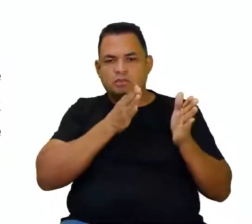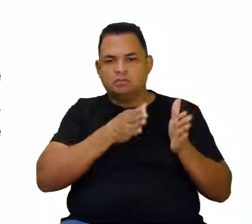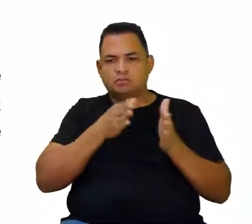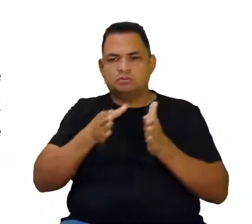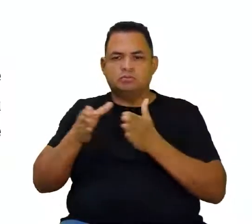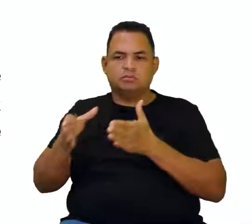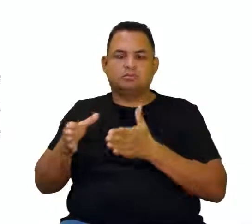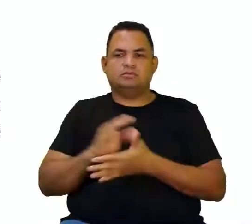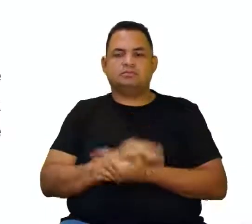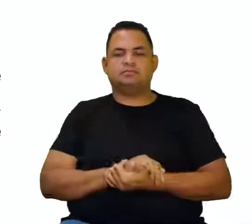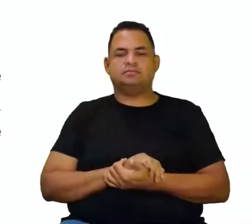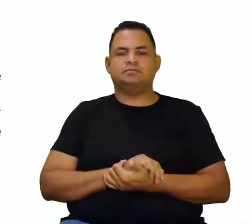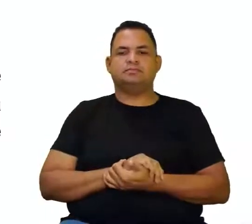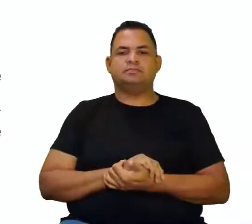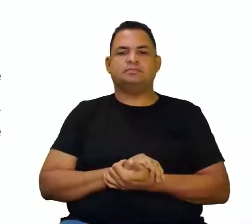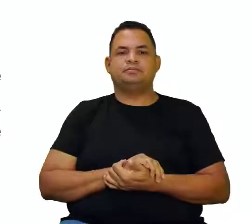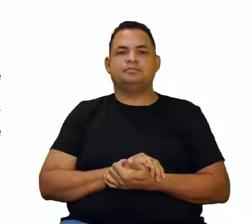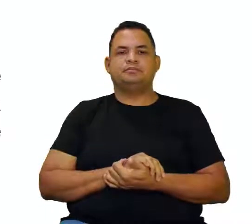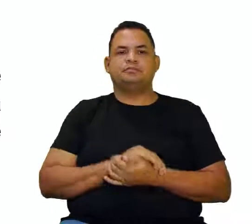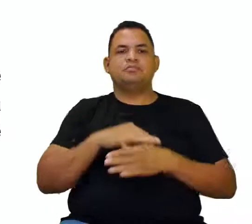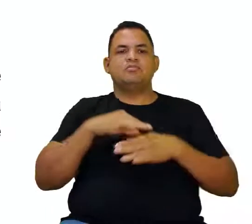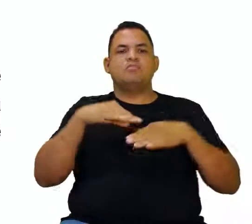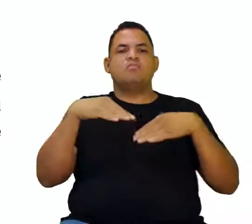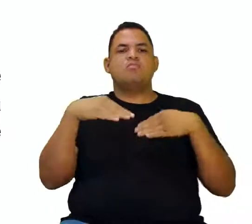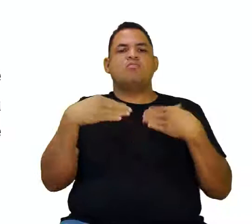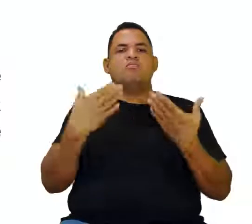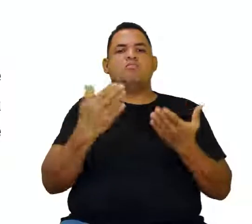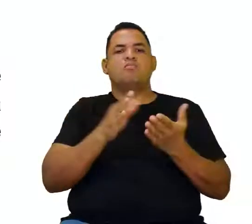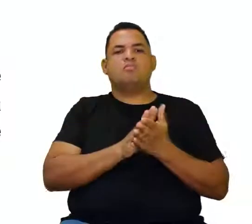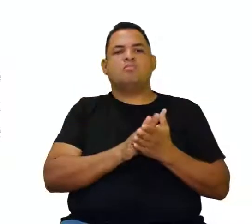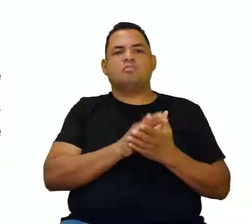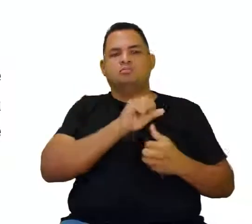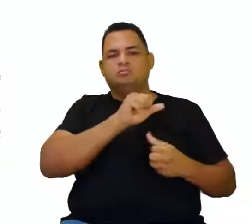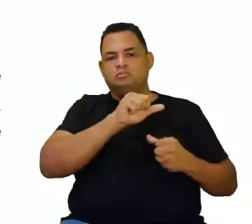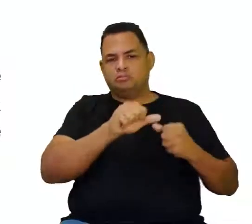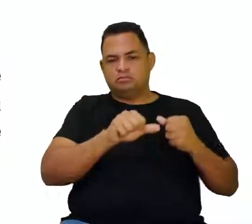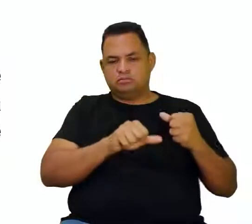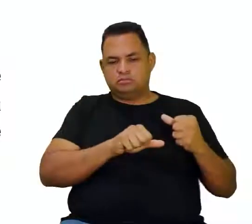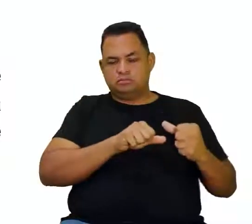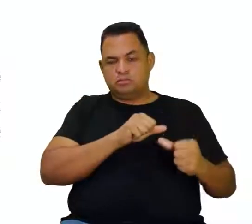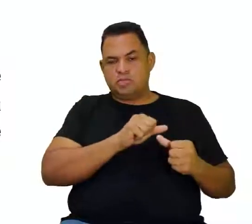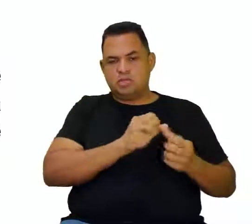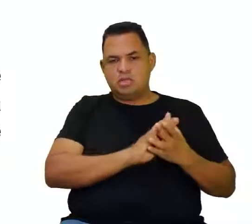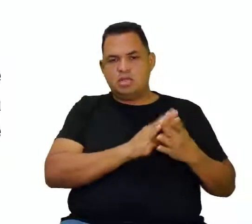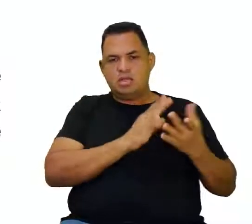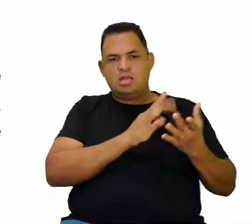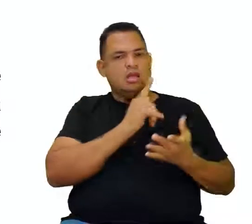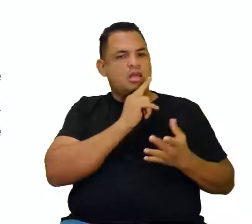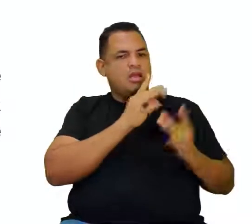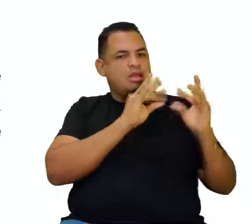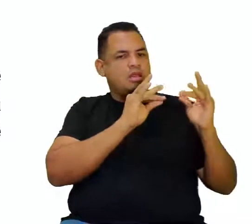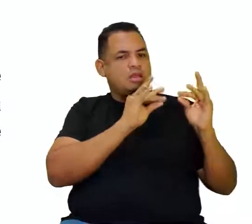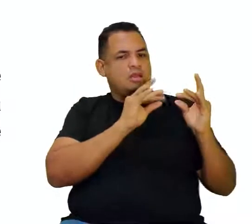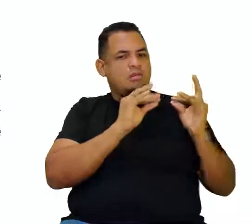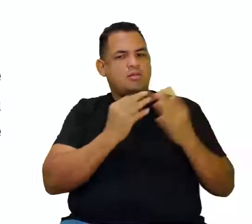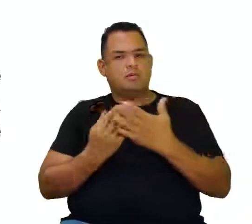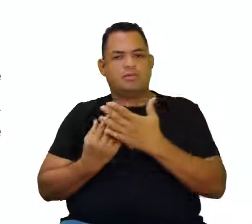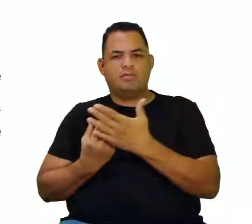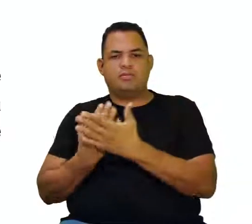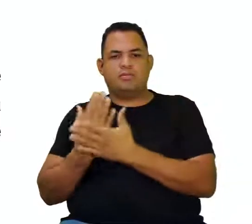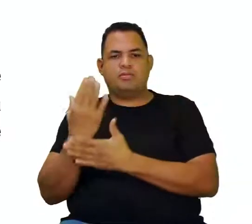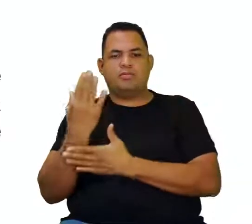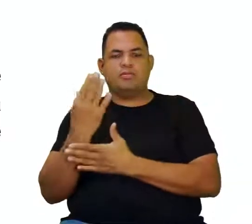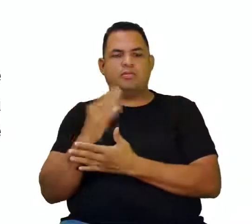acontece? Então, quando a gente tem a passagem da água líquida para a água gasosa, nós